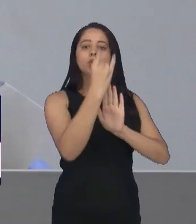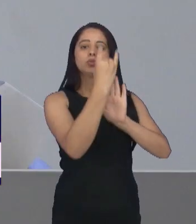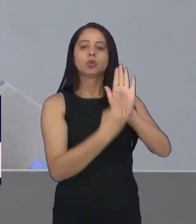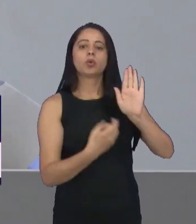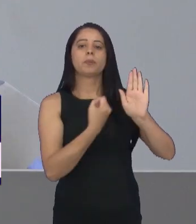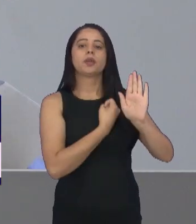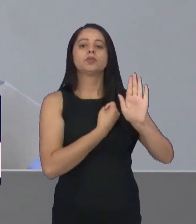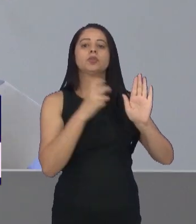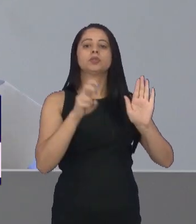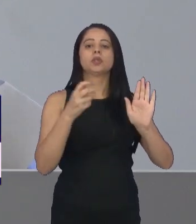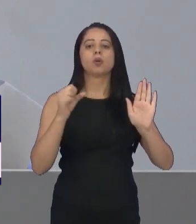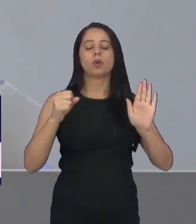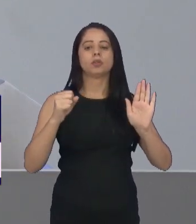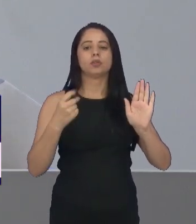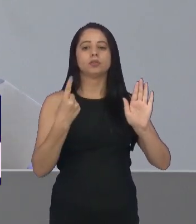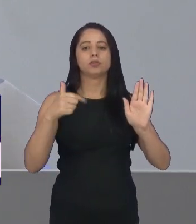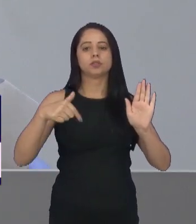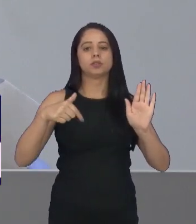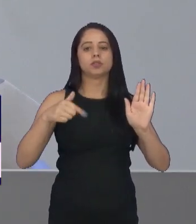número